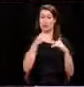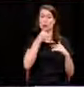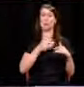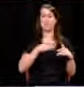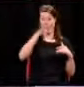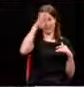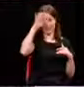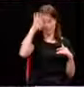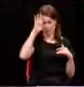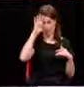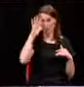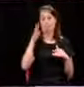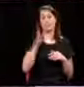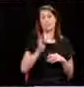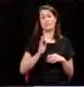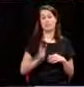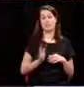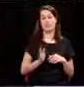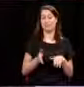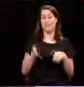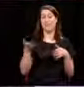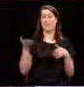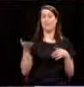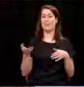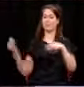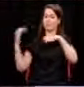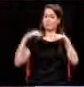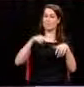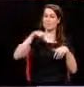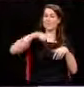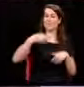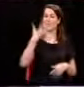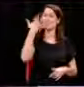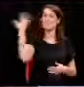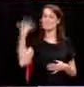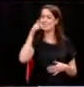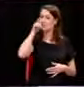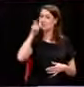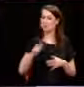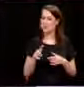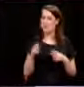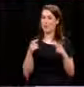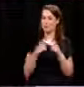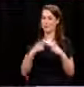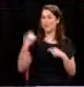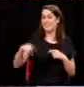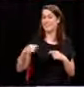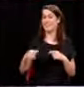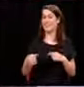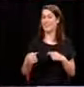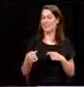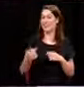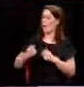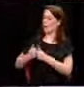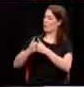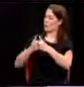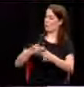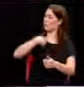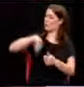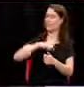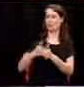recebemos aqui os 5 ganhadores. E vieram ao jogo e foram acompanhados por nós, e